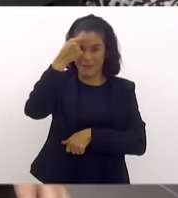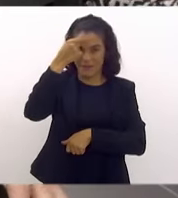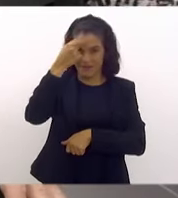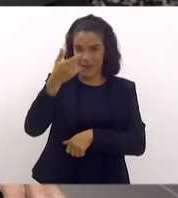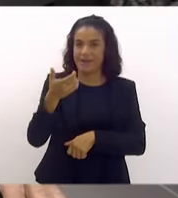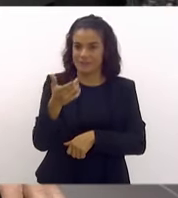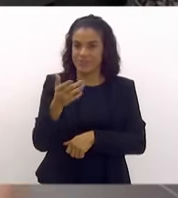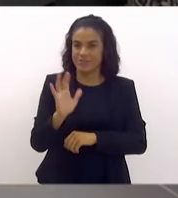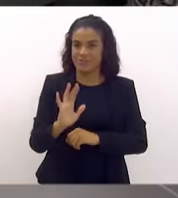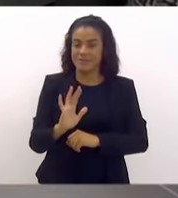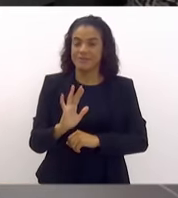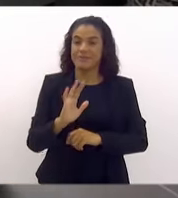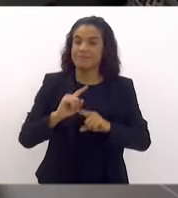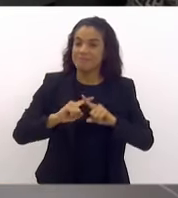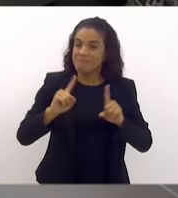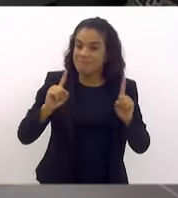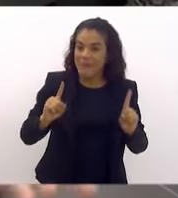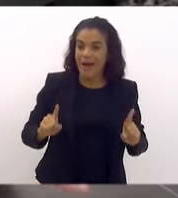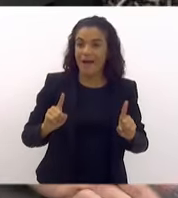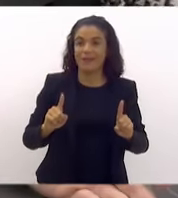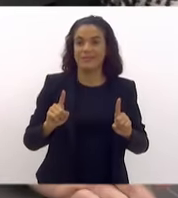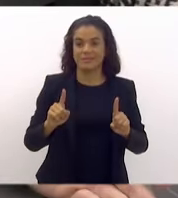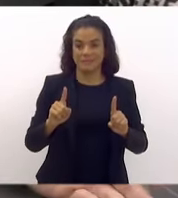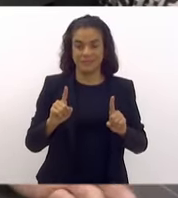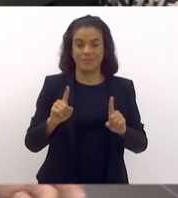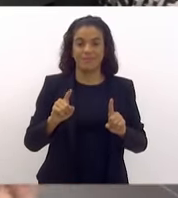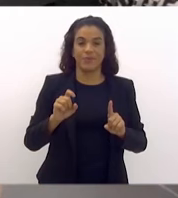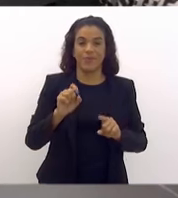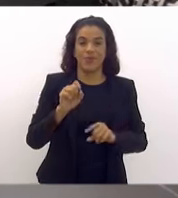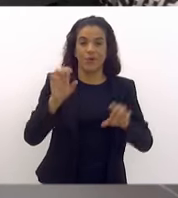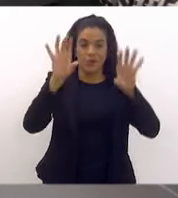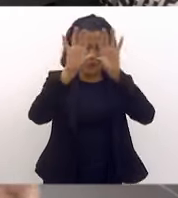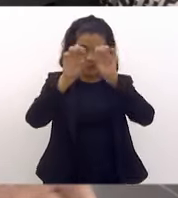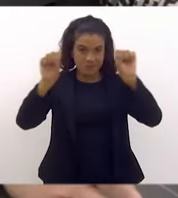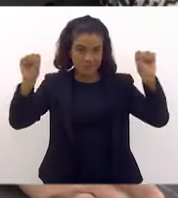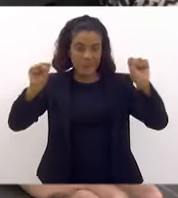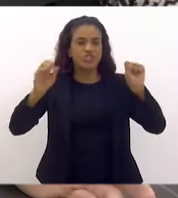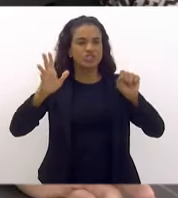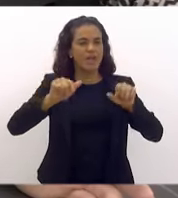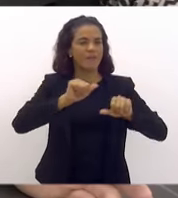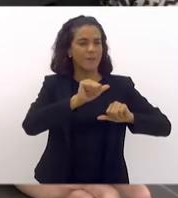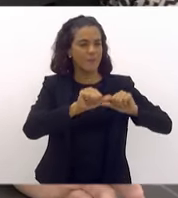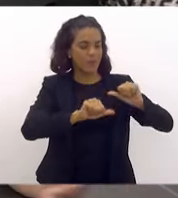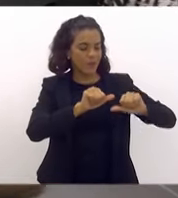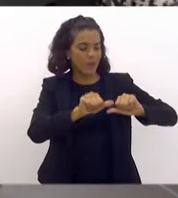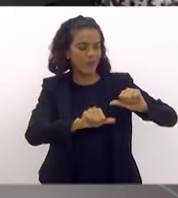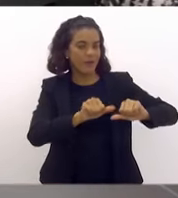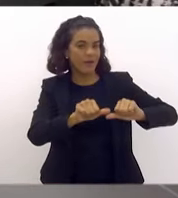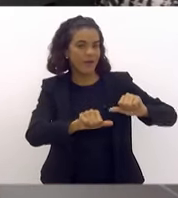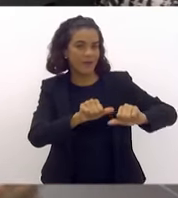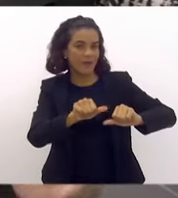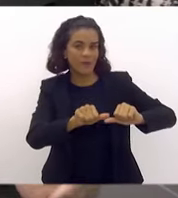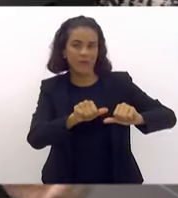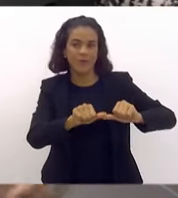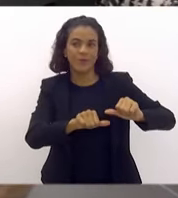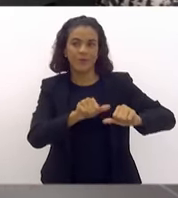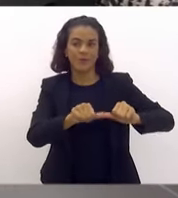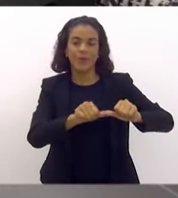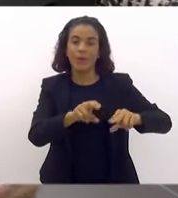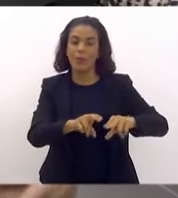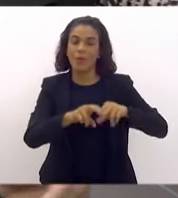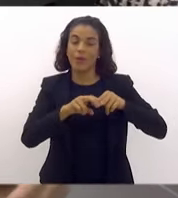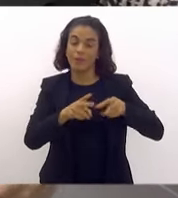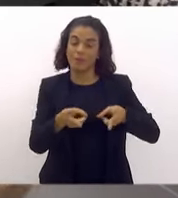gradativamente mas Inclusive a jurisprudência do STJ vem alterando seu entendimento talvez em razão de ter